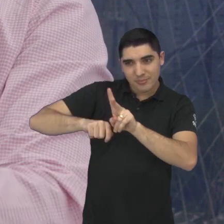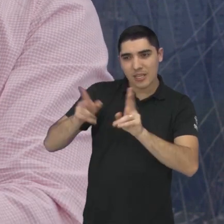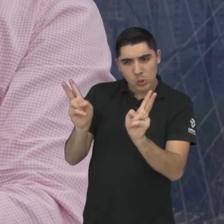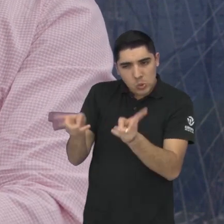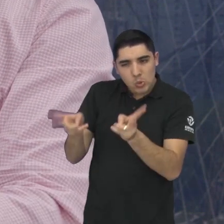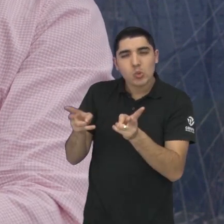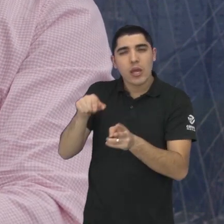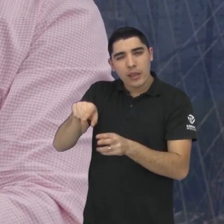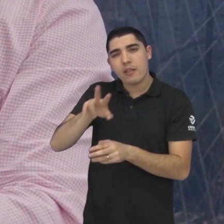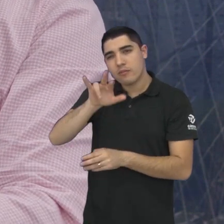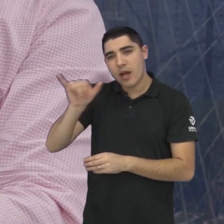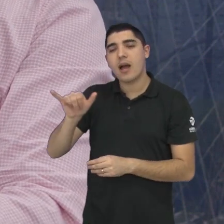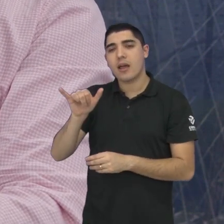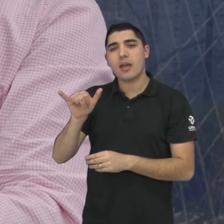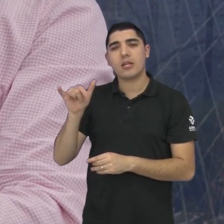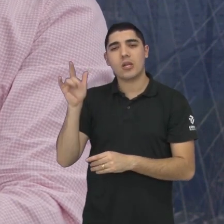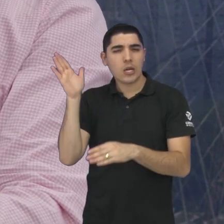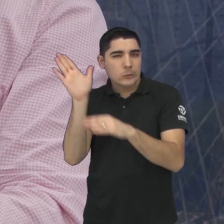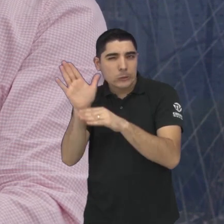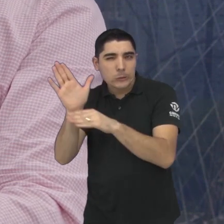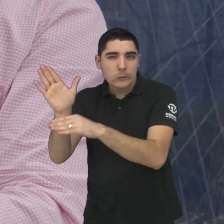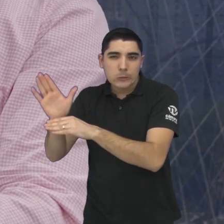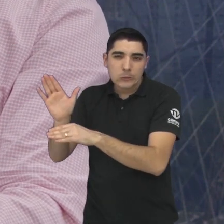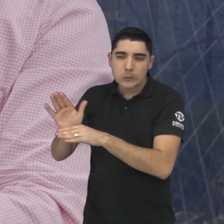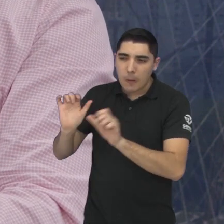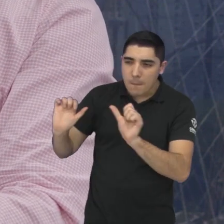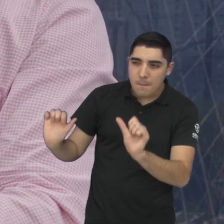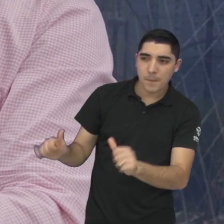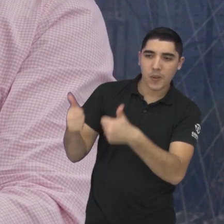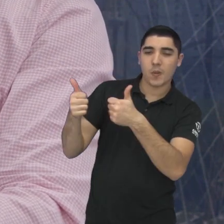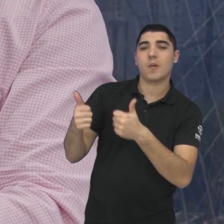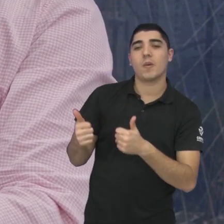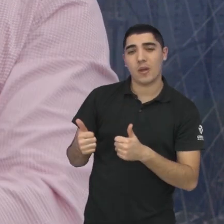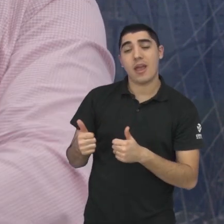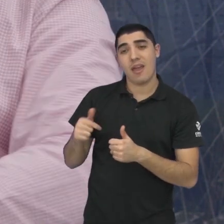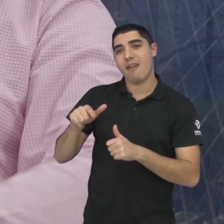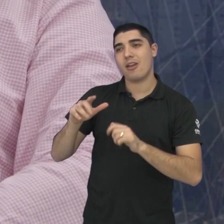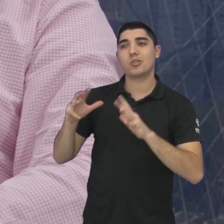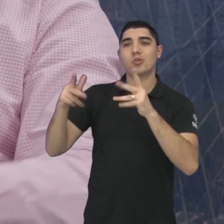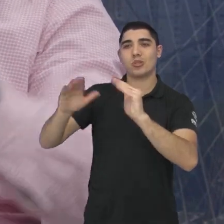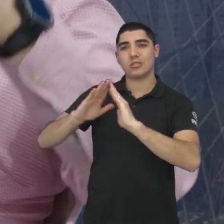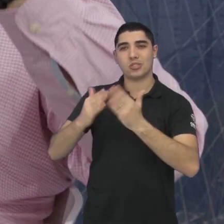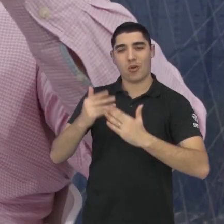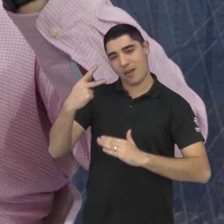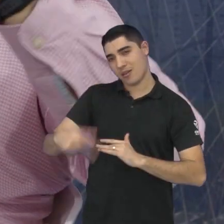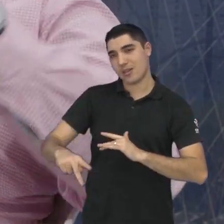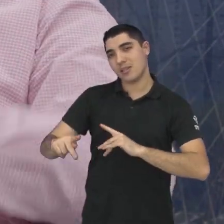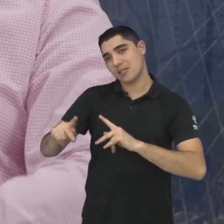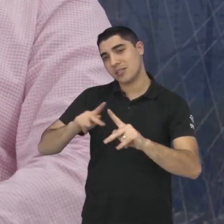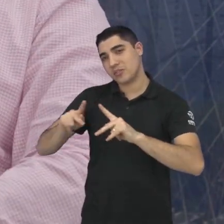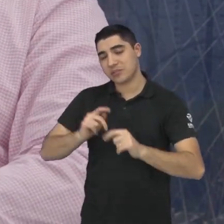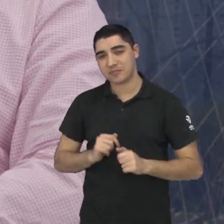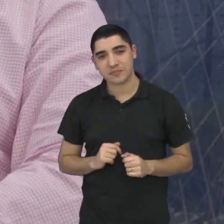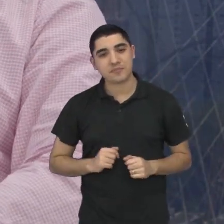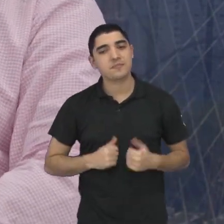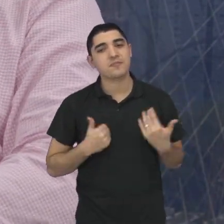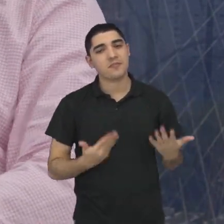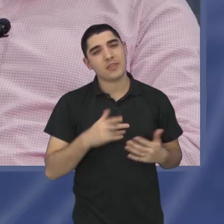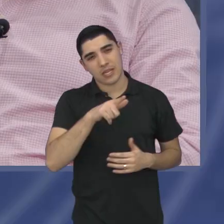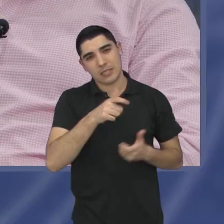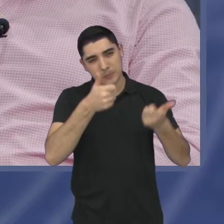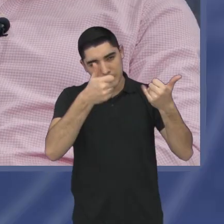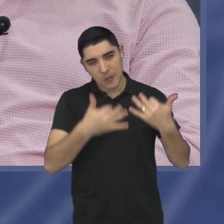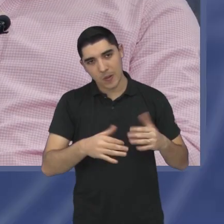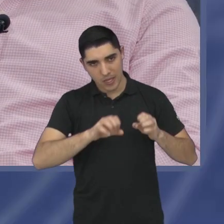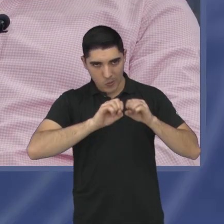que isso tenha bastante impacto, né, nas escolas da cidade. E a gente